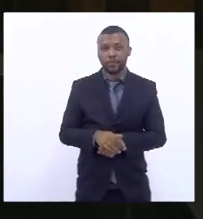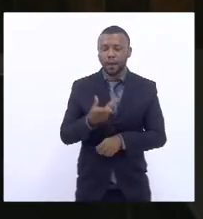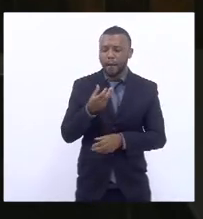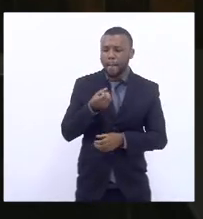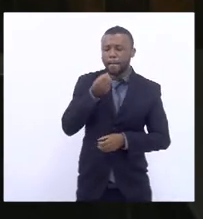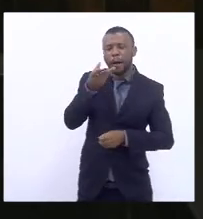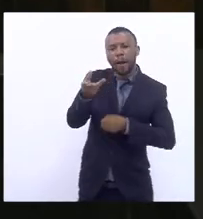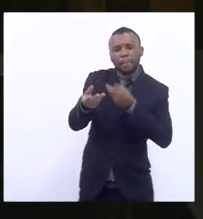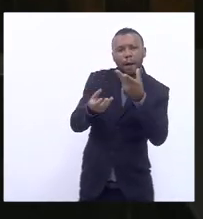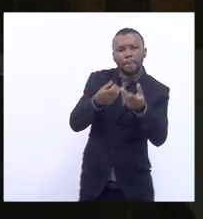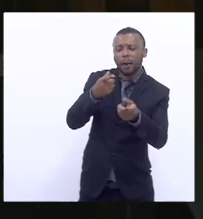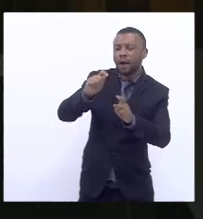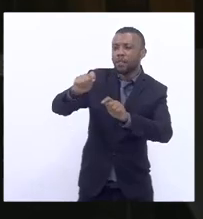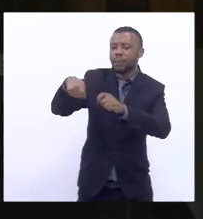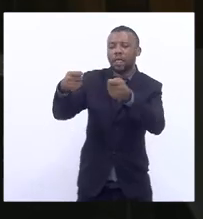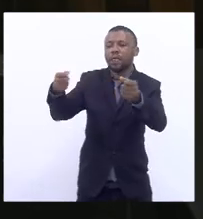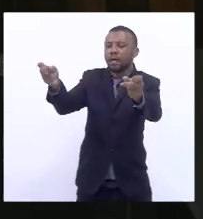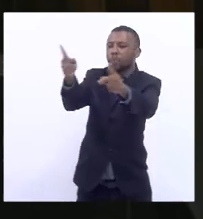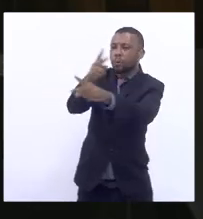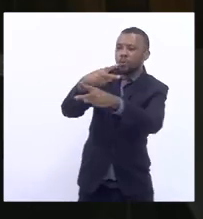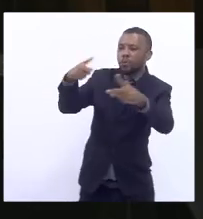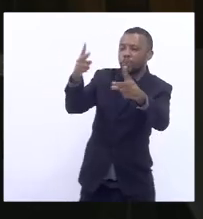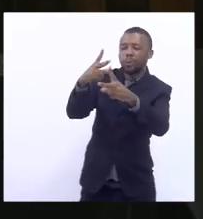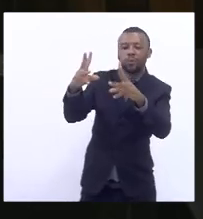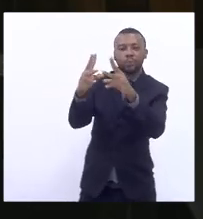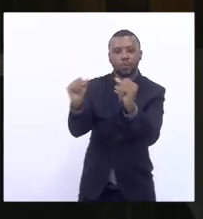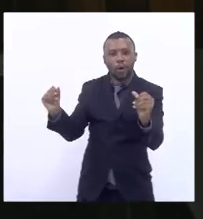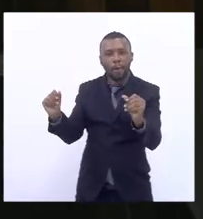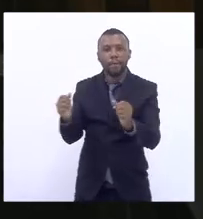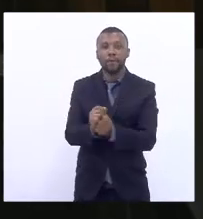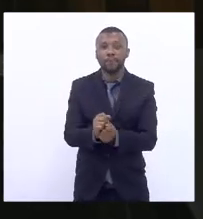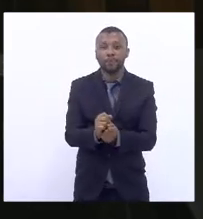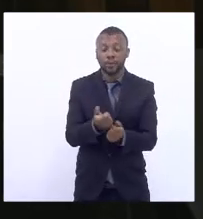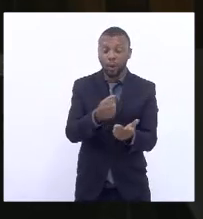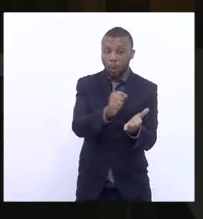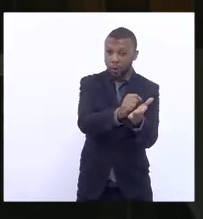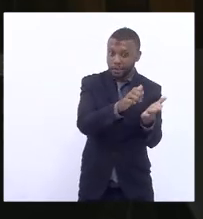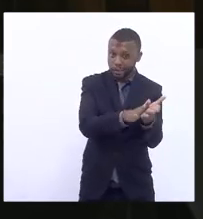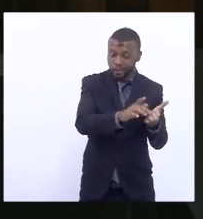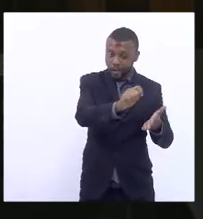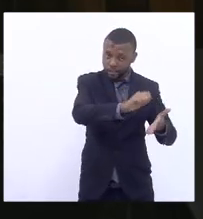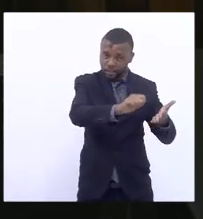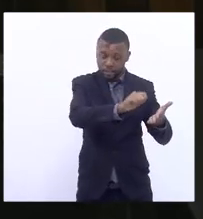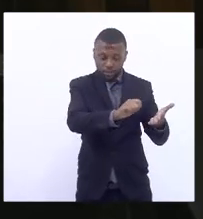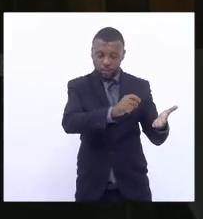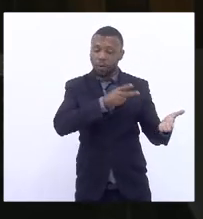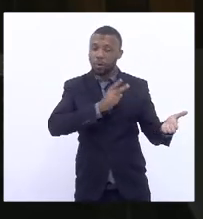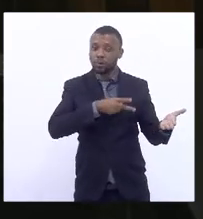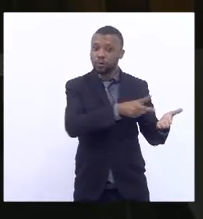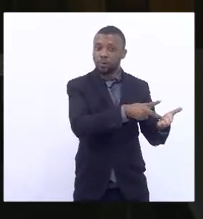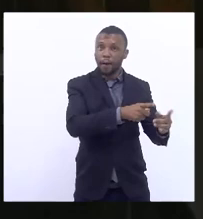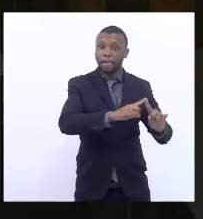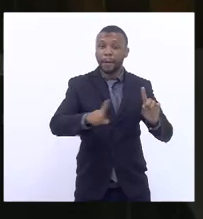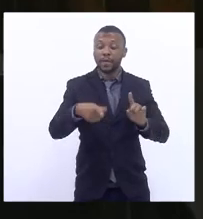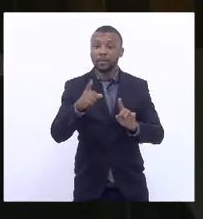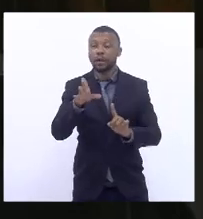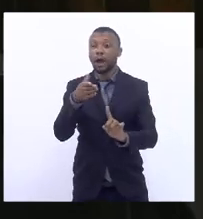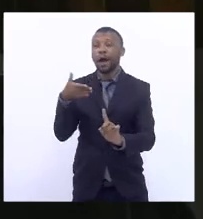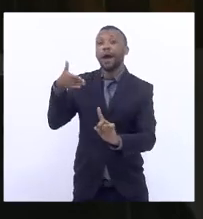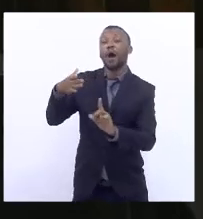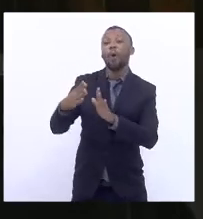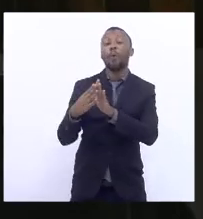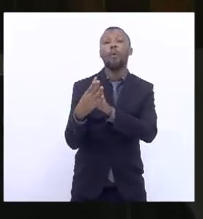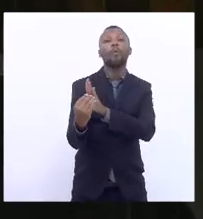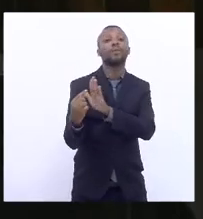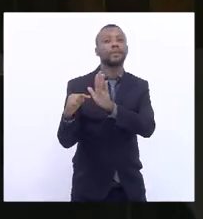vento voam, aquilo que está escrito permanece, mas só o exemplo atrai. E eu acho que é importante também a gente ter